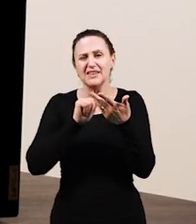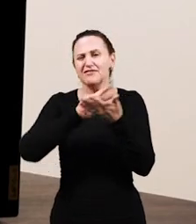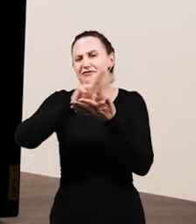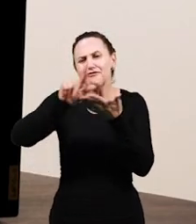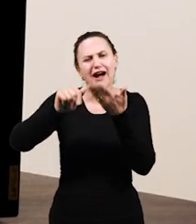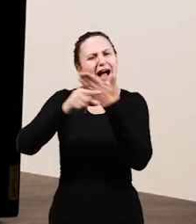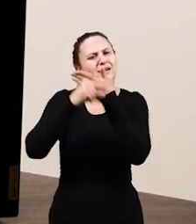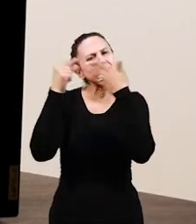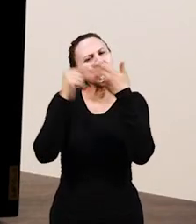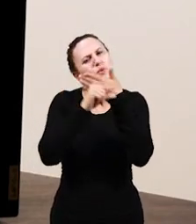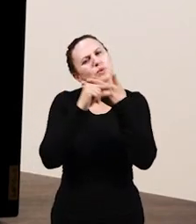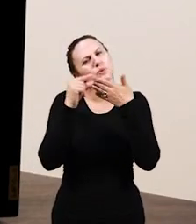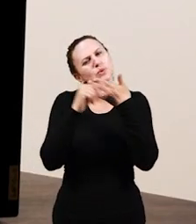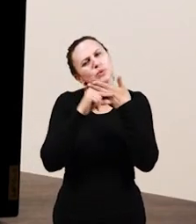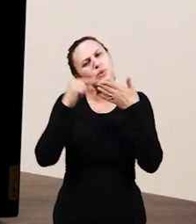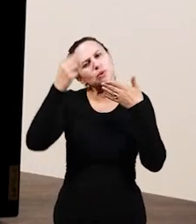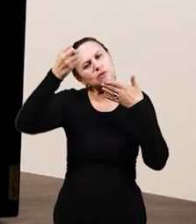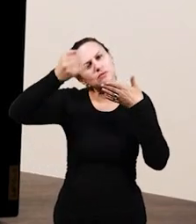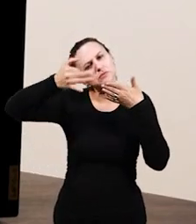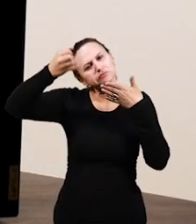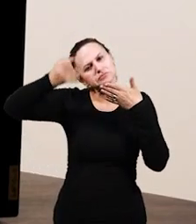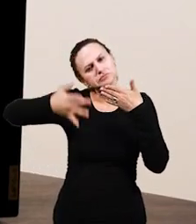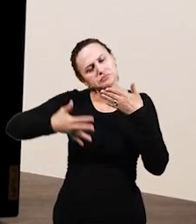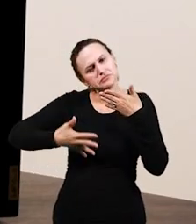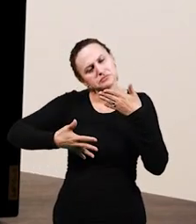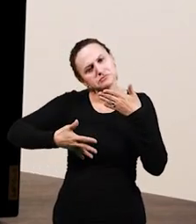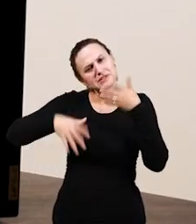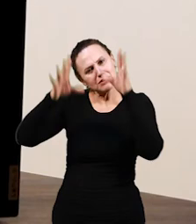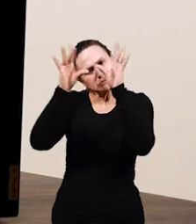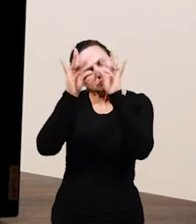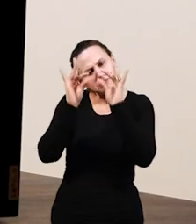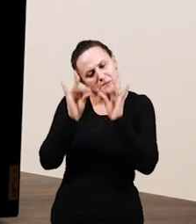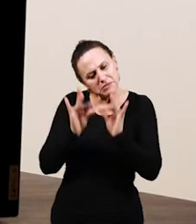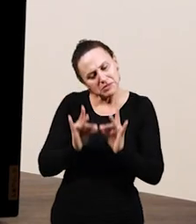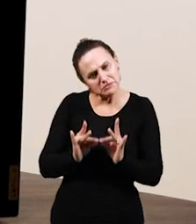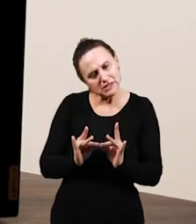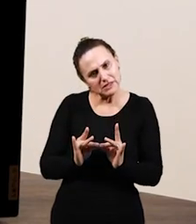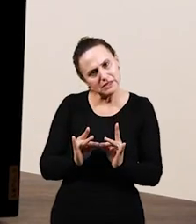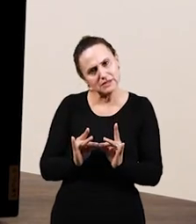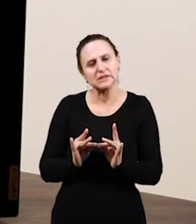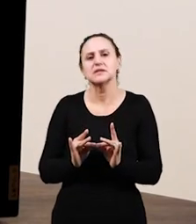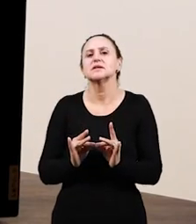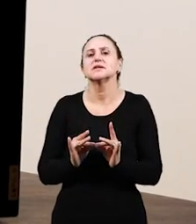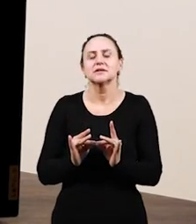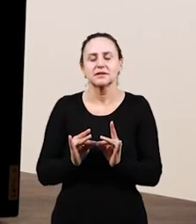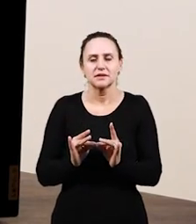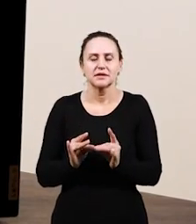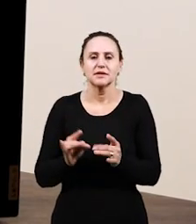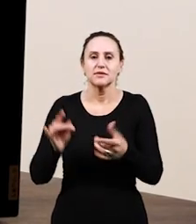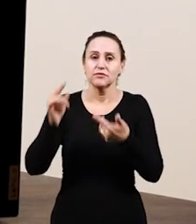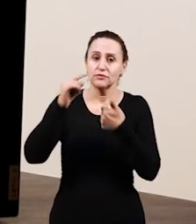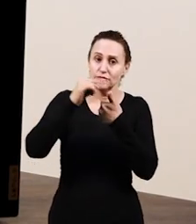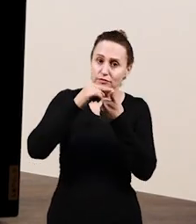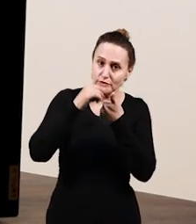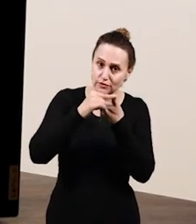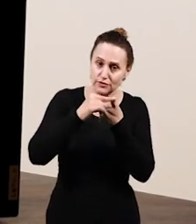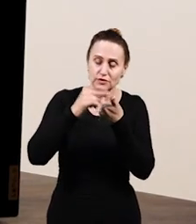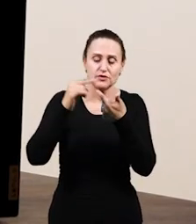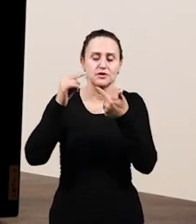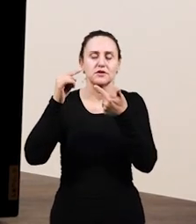Ernani Terra enfim qualquer um qualquer uma dessas gramáticas vai se estrutura e se estruturar assim